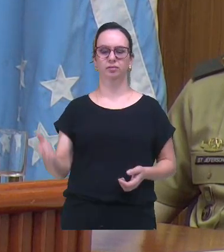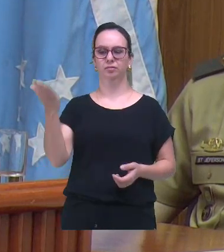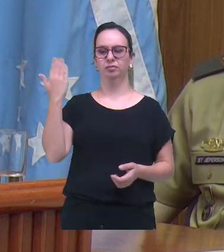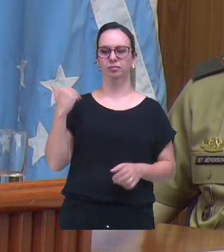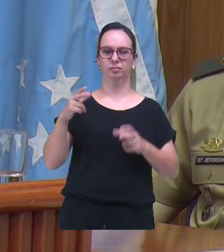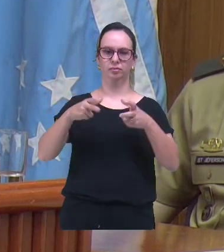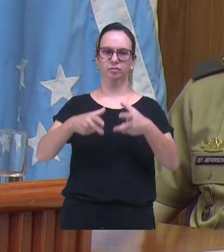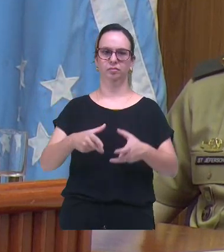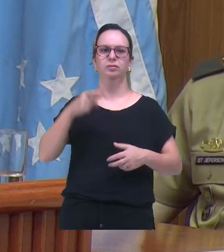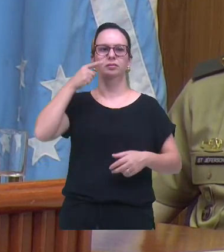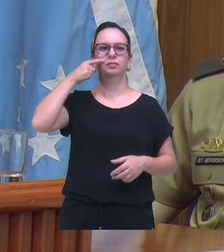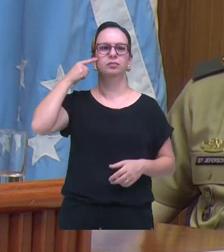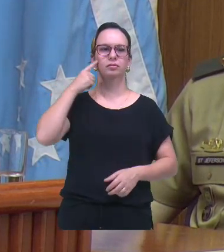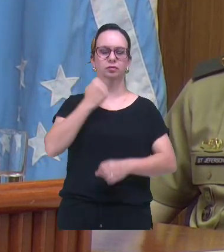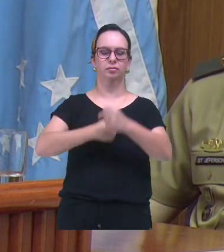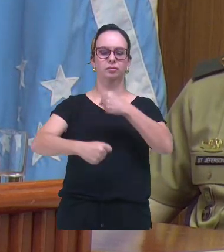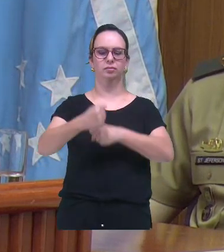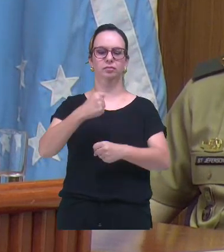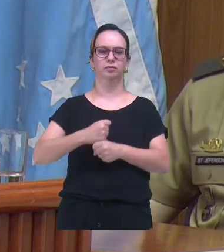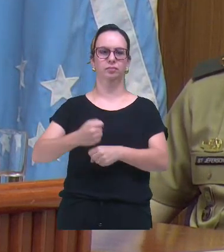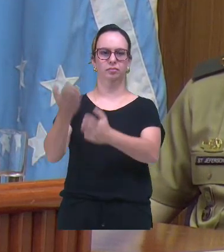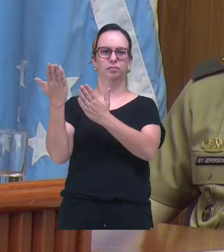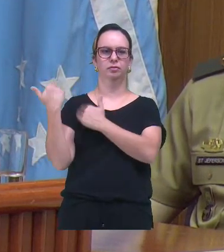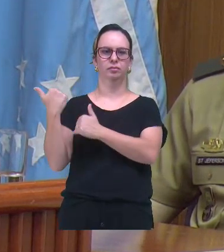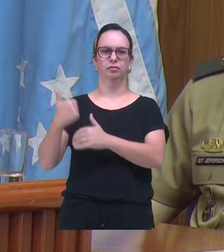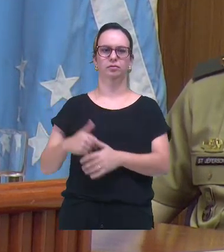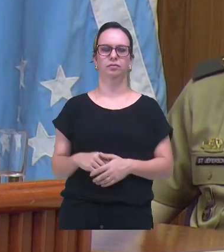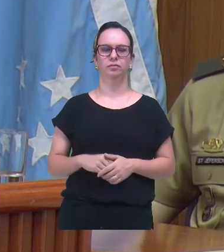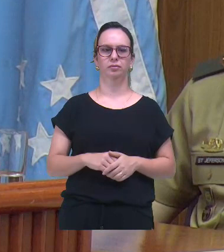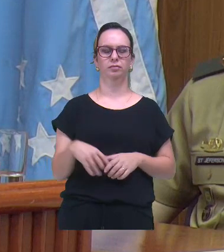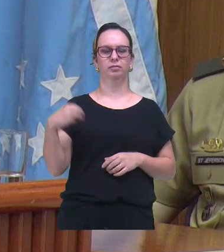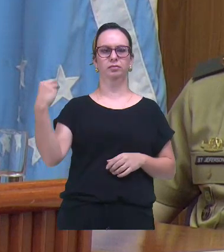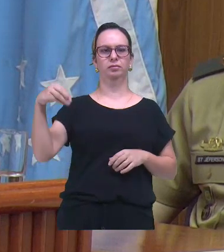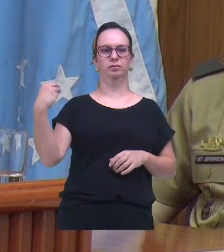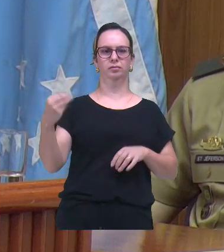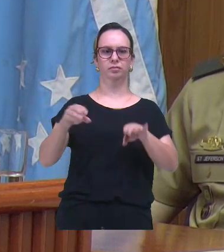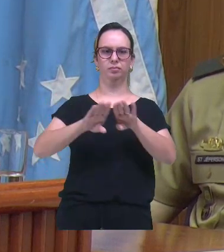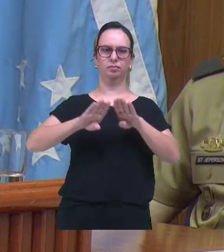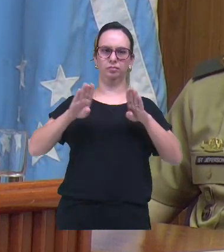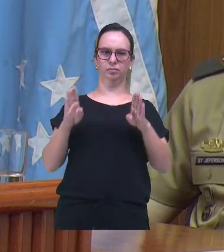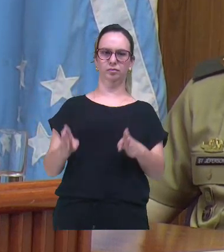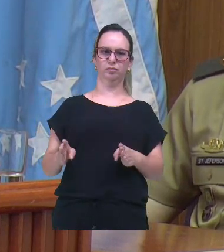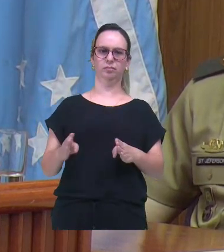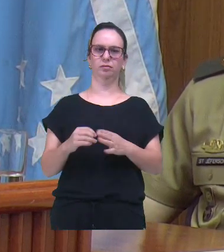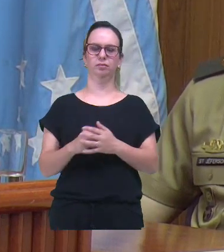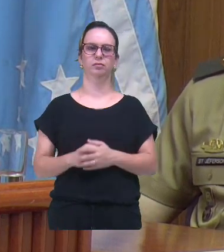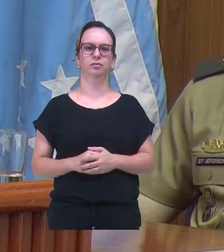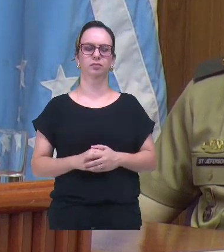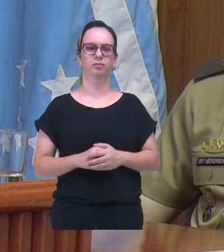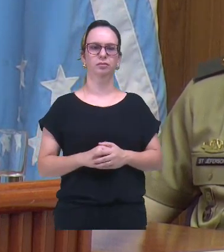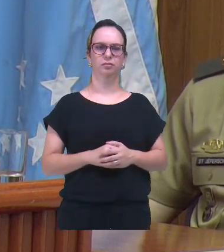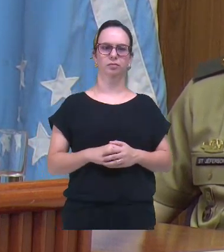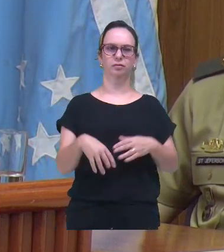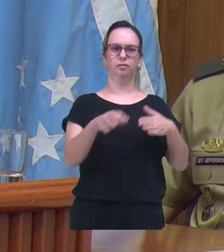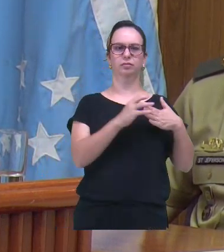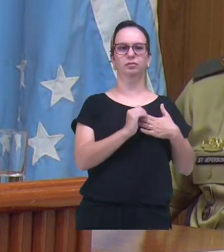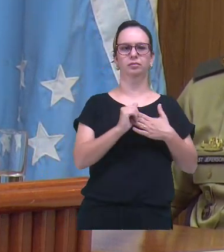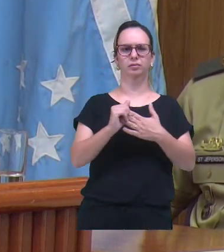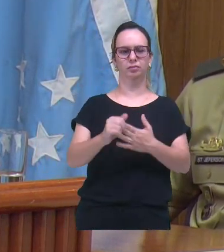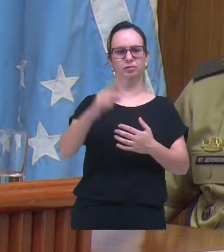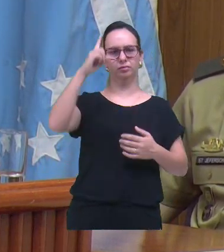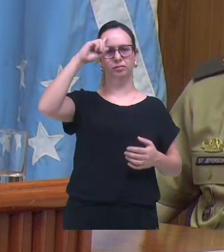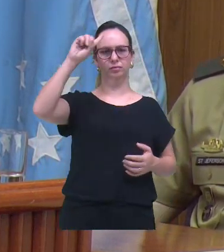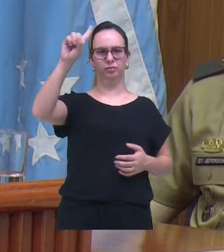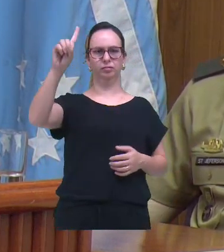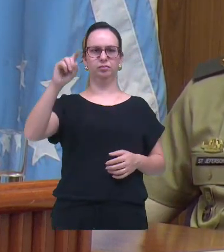Simi, do ano passado, que, quando na mesa, quando levei a ideia